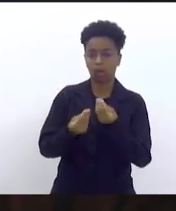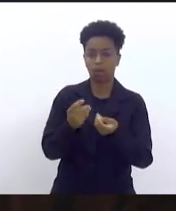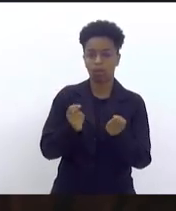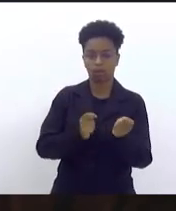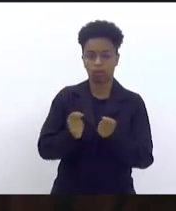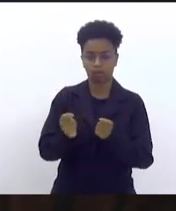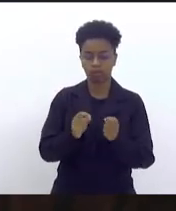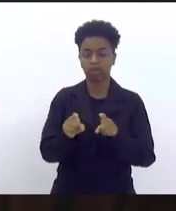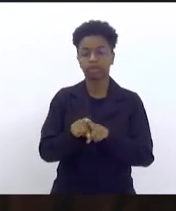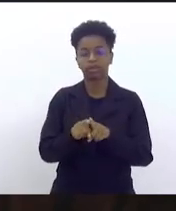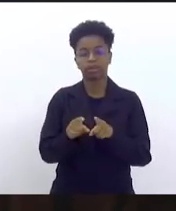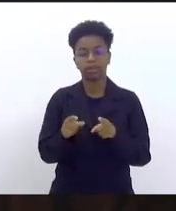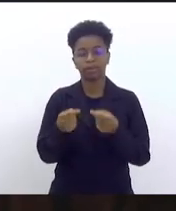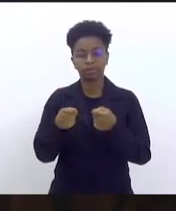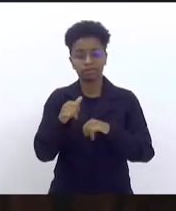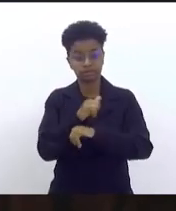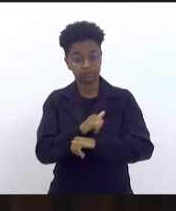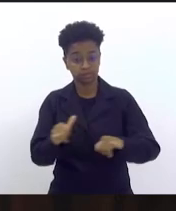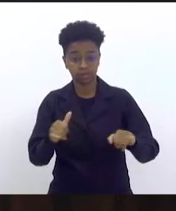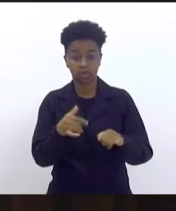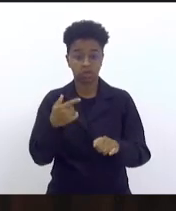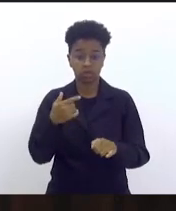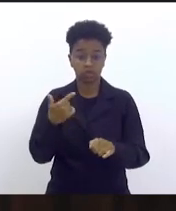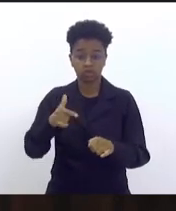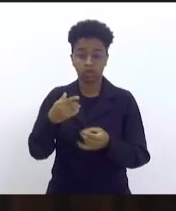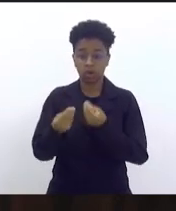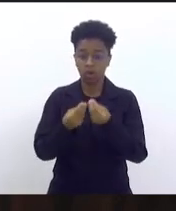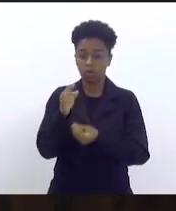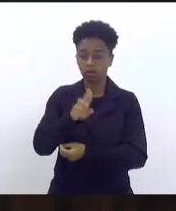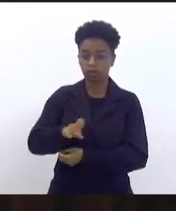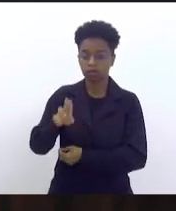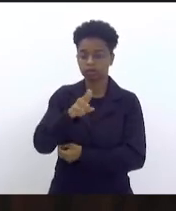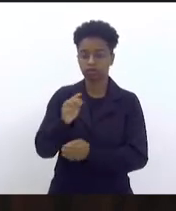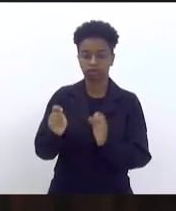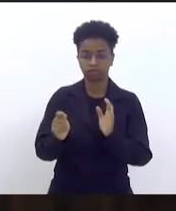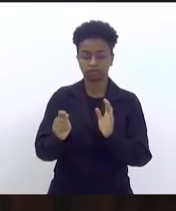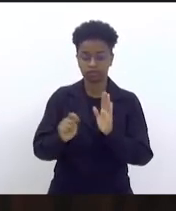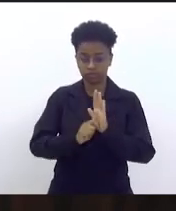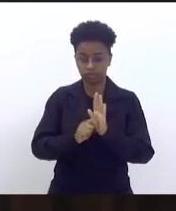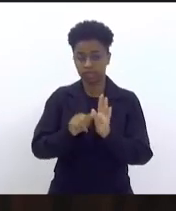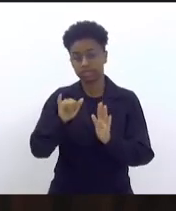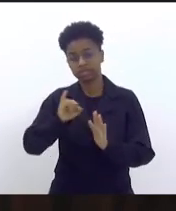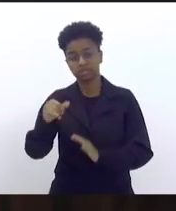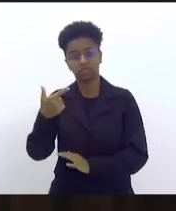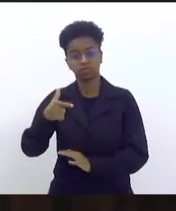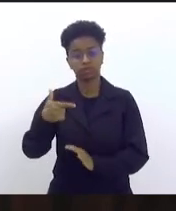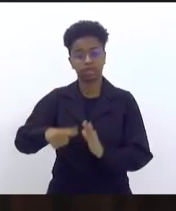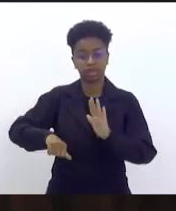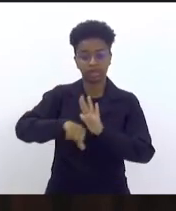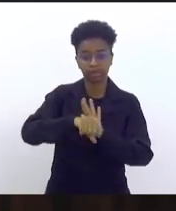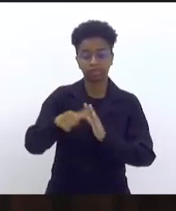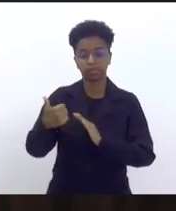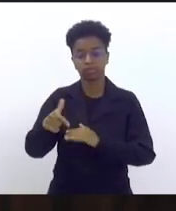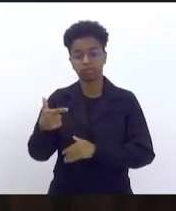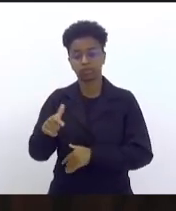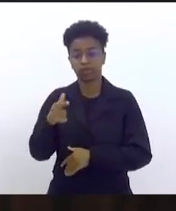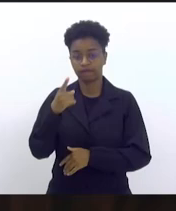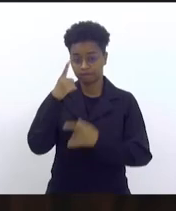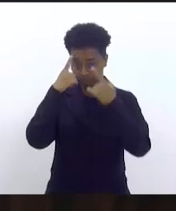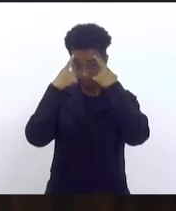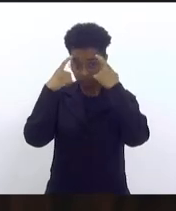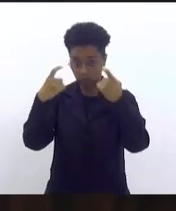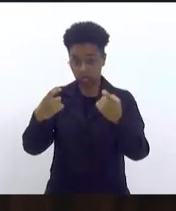não existe o uso de drogas sem vínculo do crime da violência essa droga está colocando